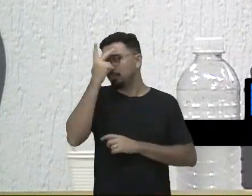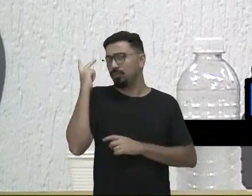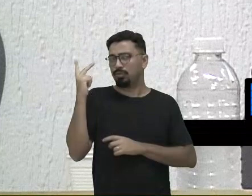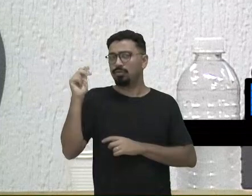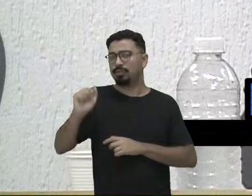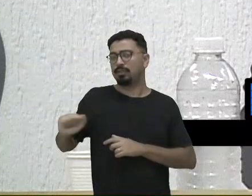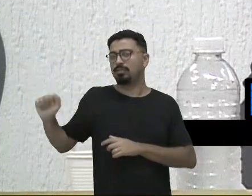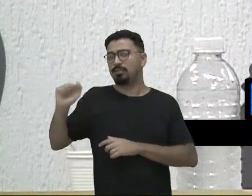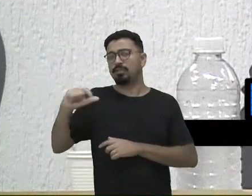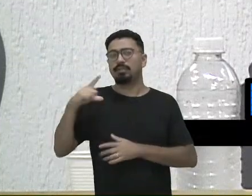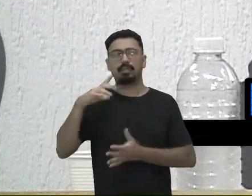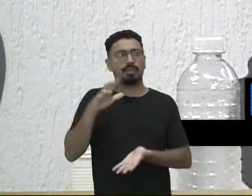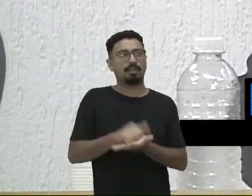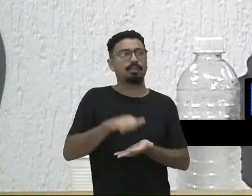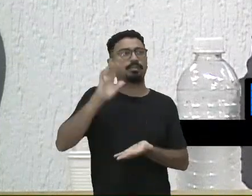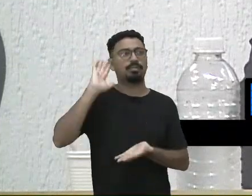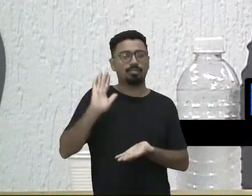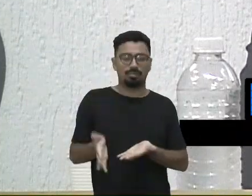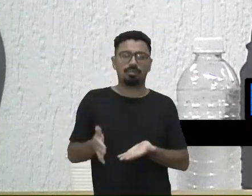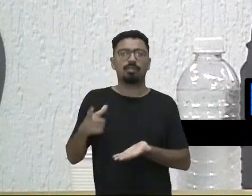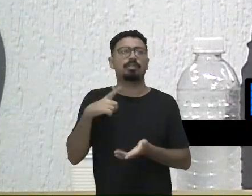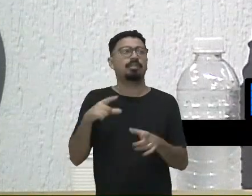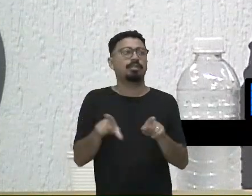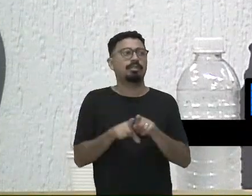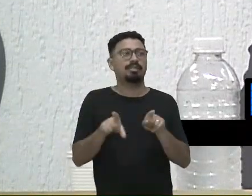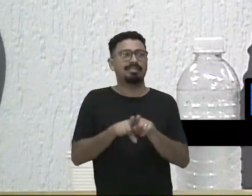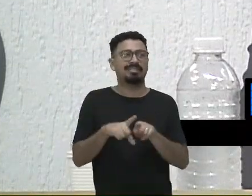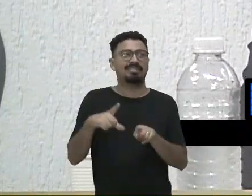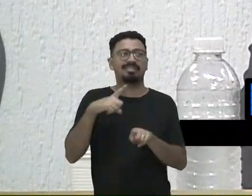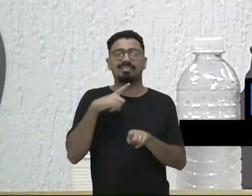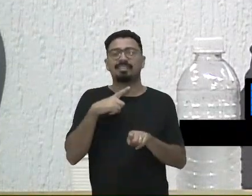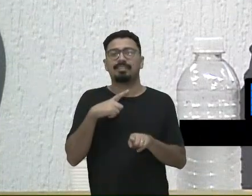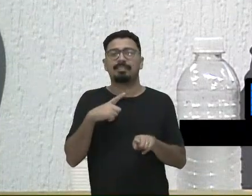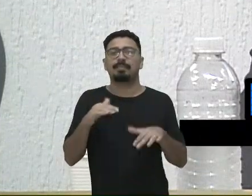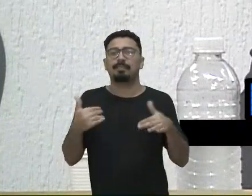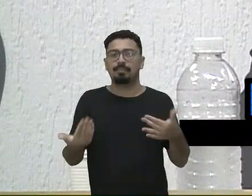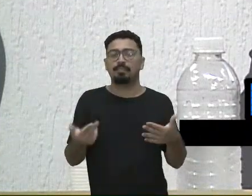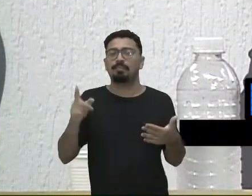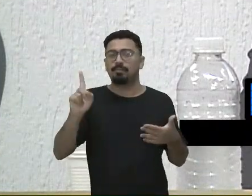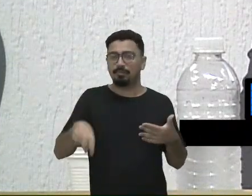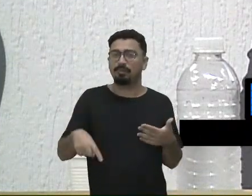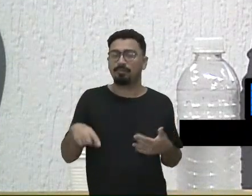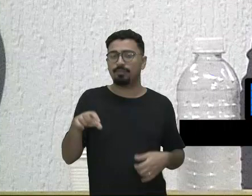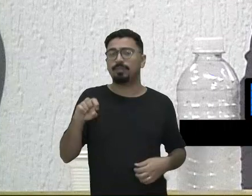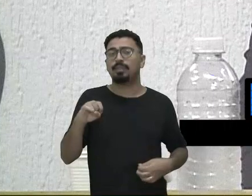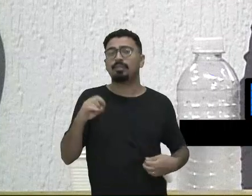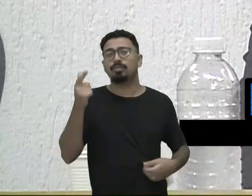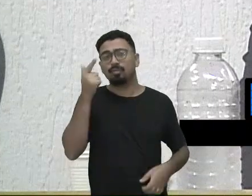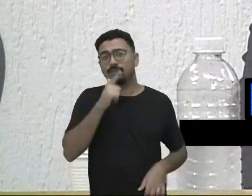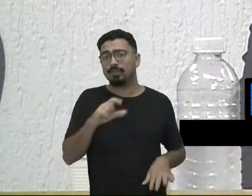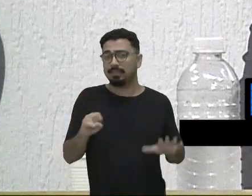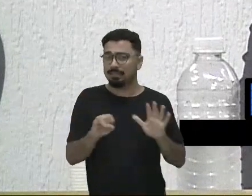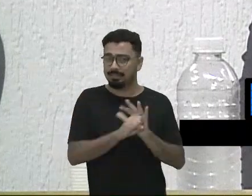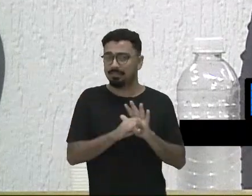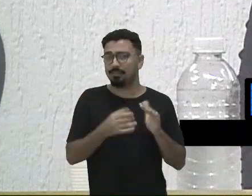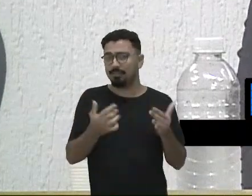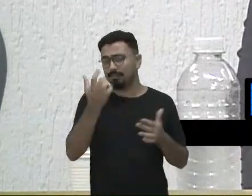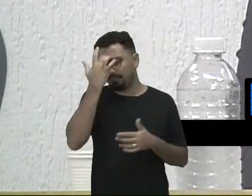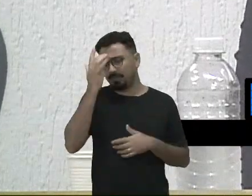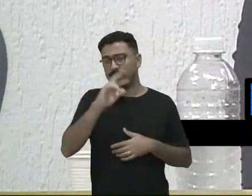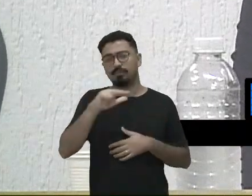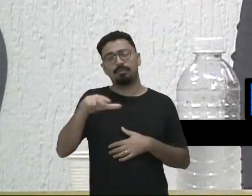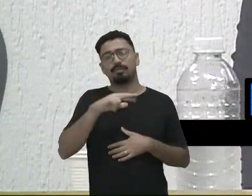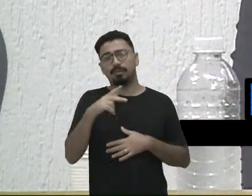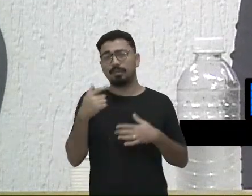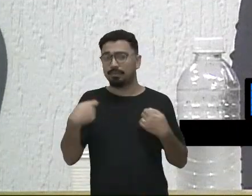associação, devidamente cadastradas, pré-fichadas, feitas triagens para o procedimento de retificação. Não é fácil. E eu ainda